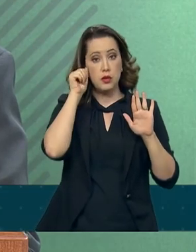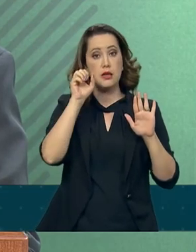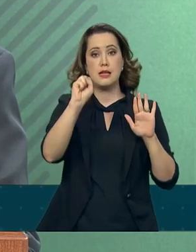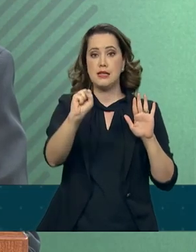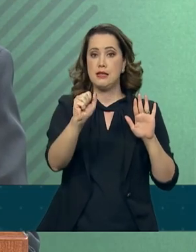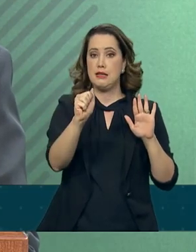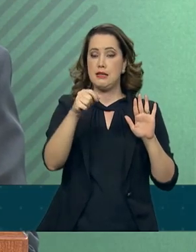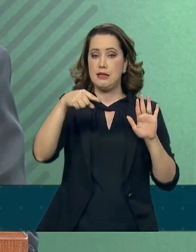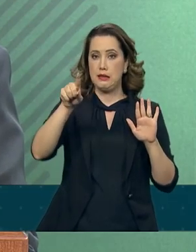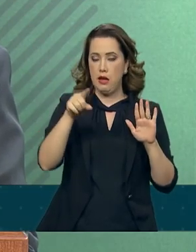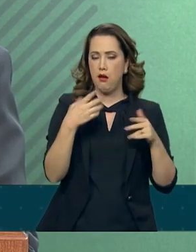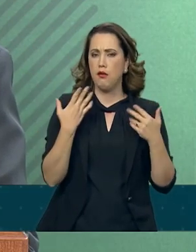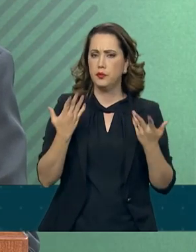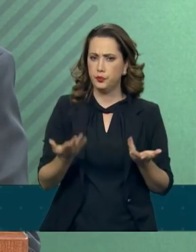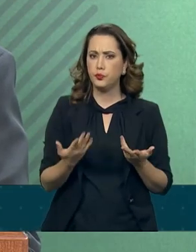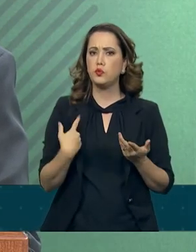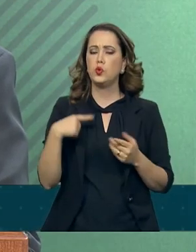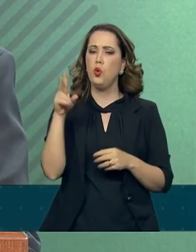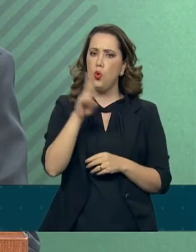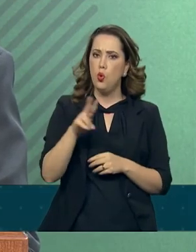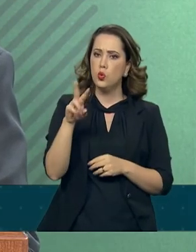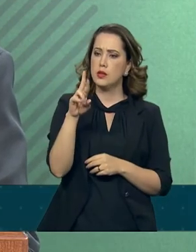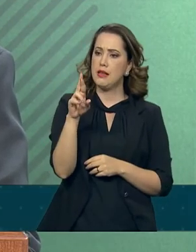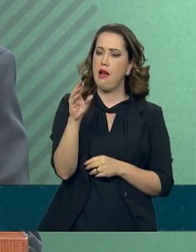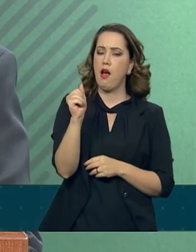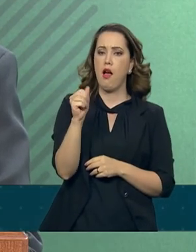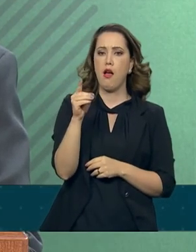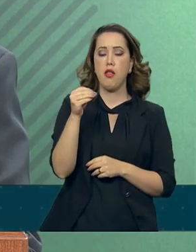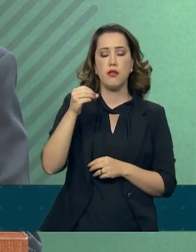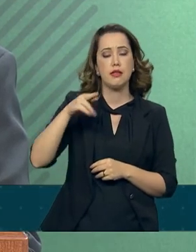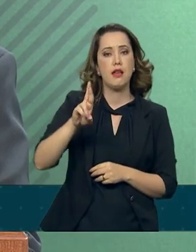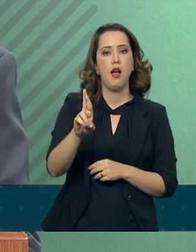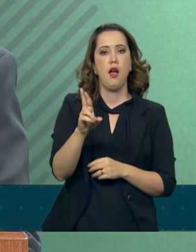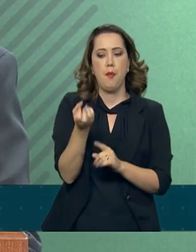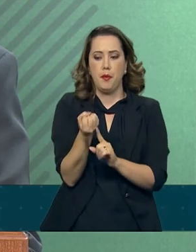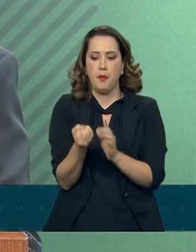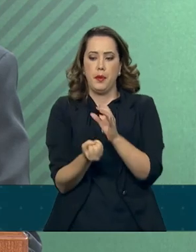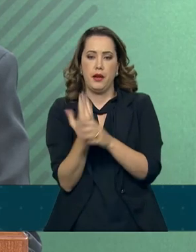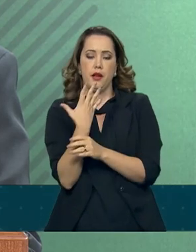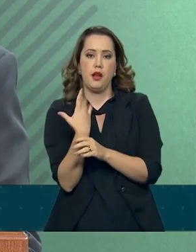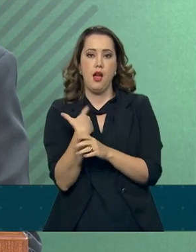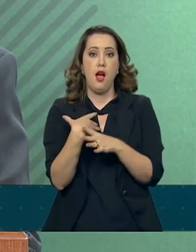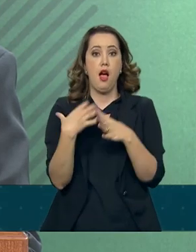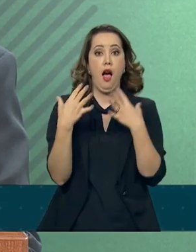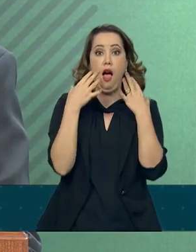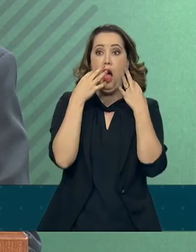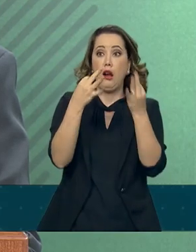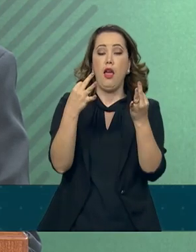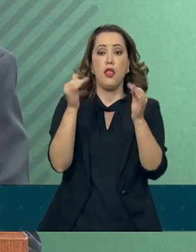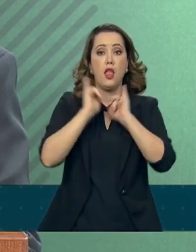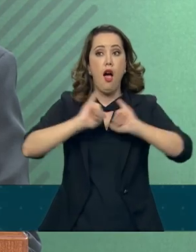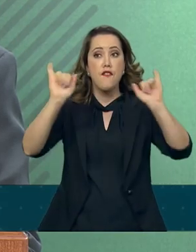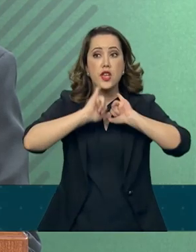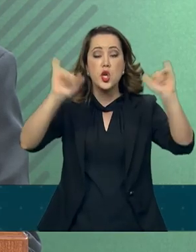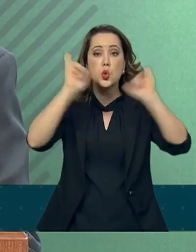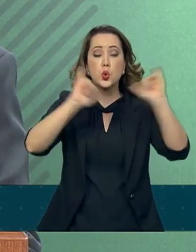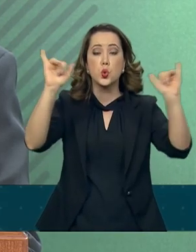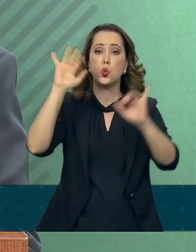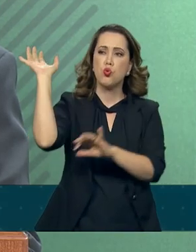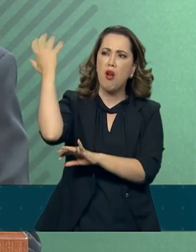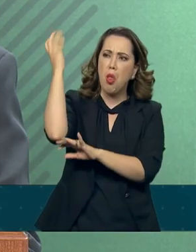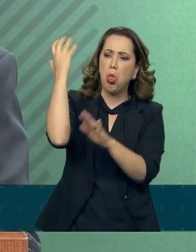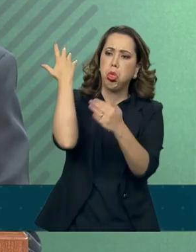projeto utiliza radar de abertura sintética para gerar alertas de desmatamento para órgãos de